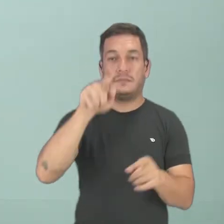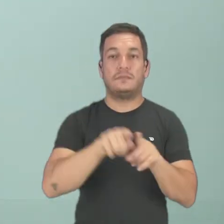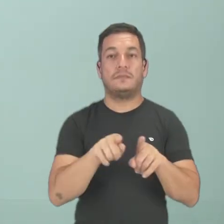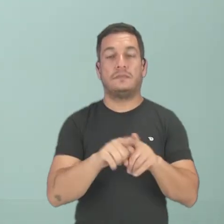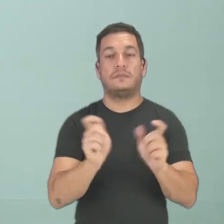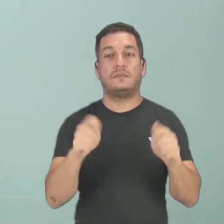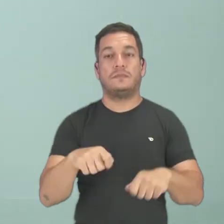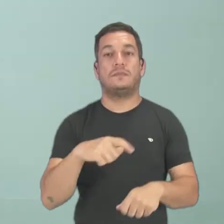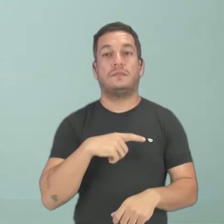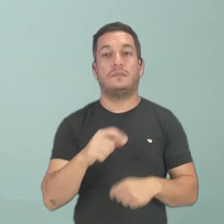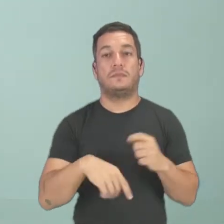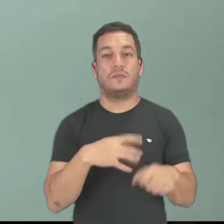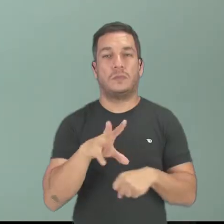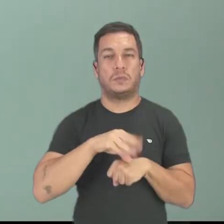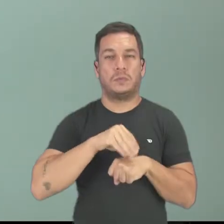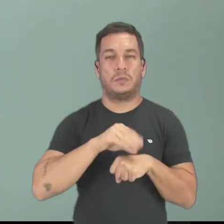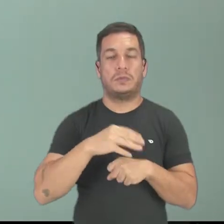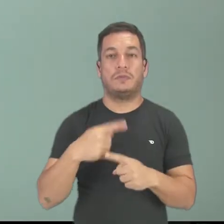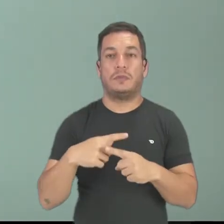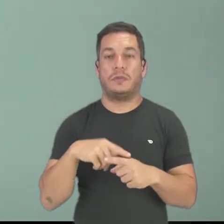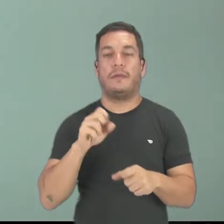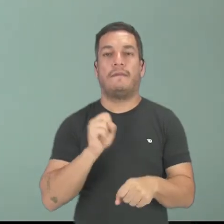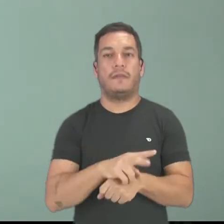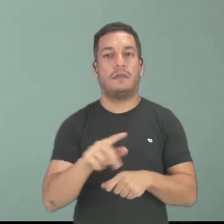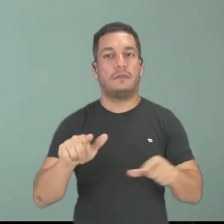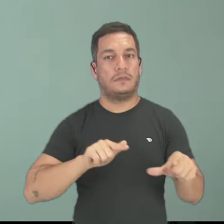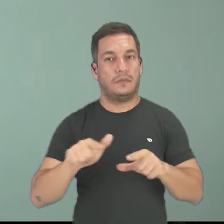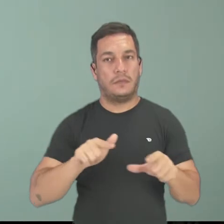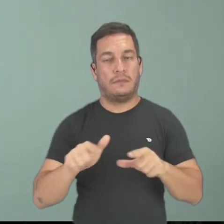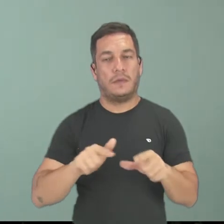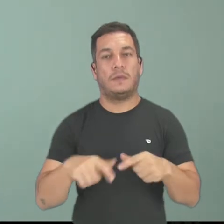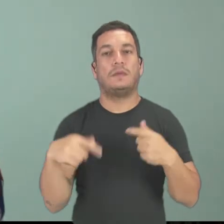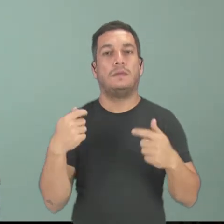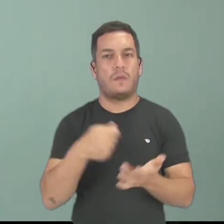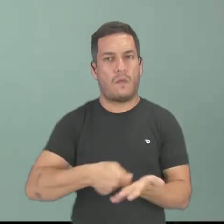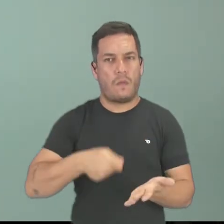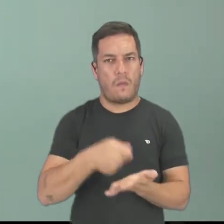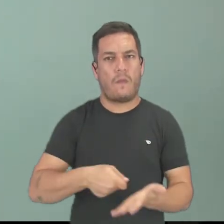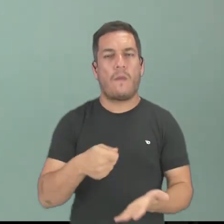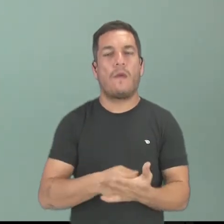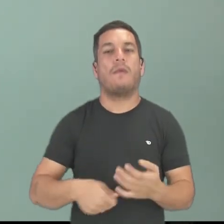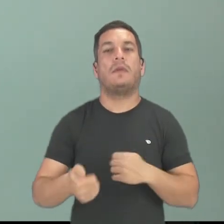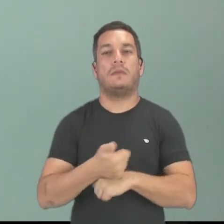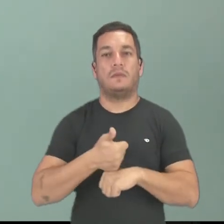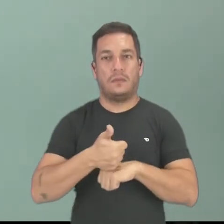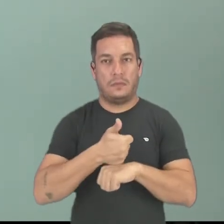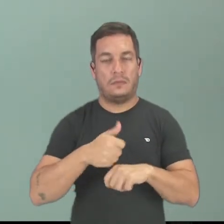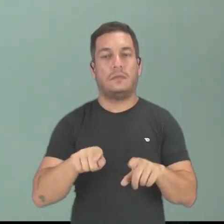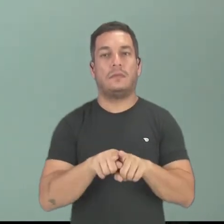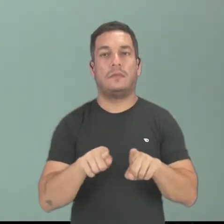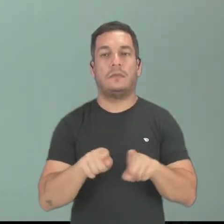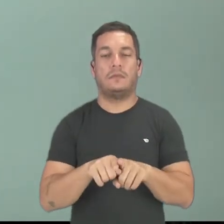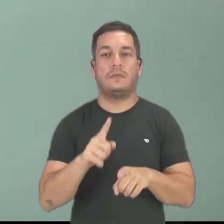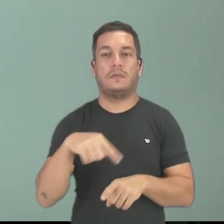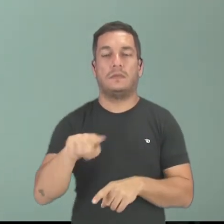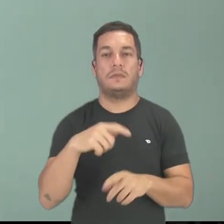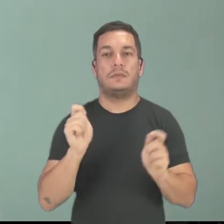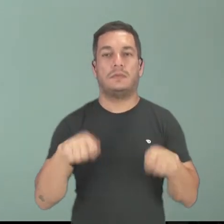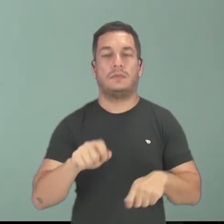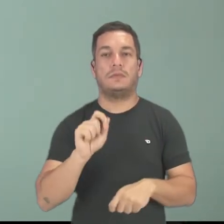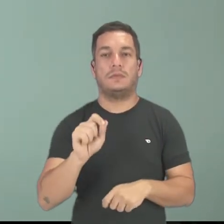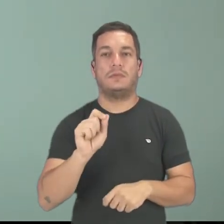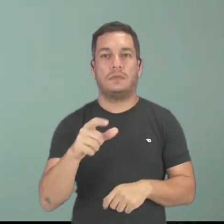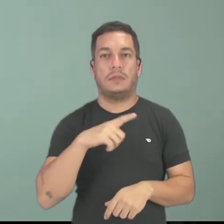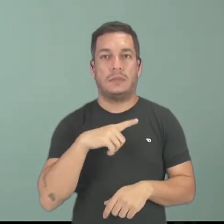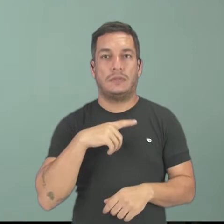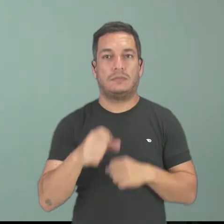nos qualificar, porque o mercado de trabalho, ele exige essa qualificação, tá? Para que vocês possam estar